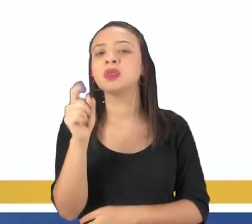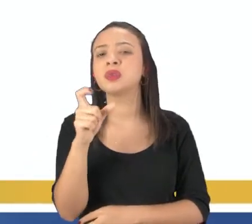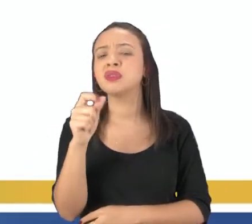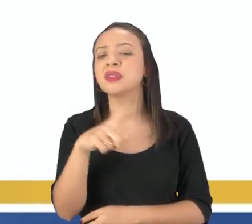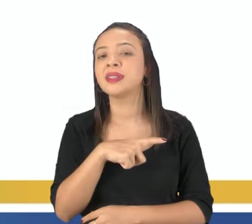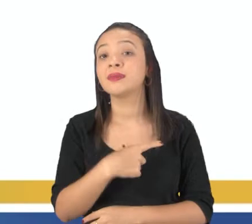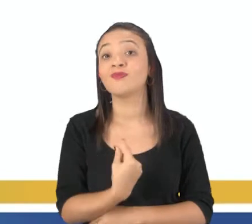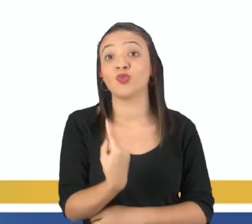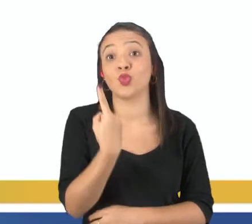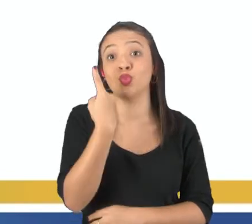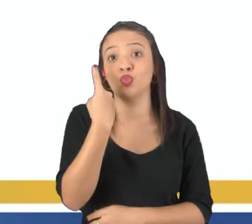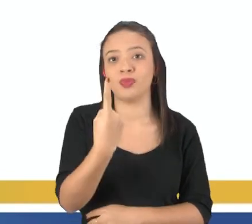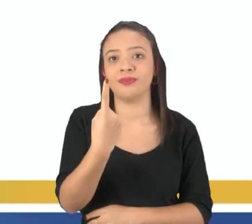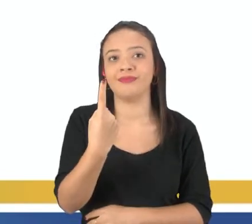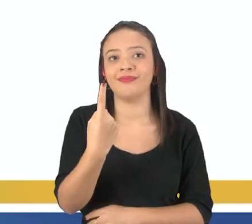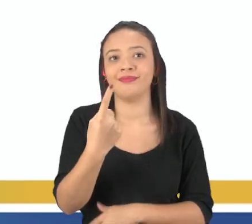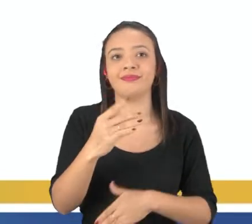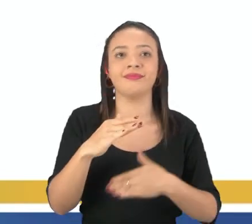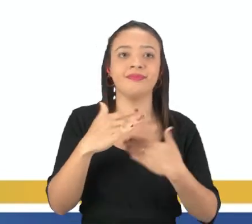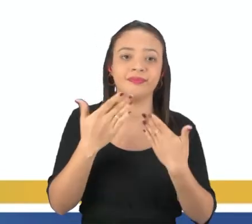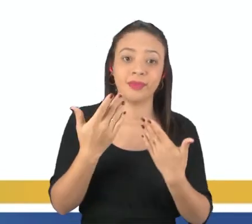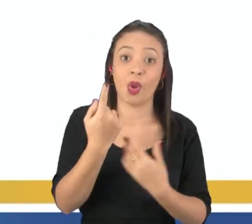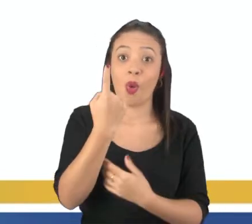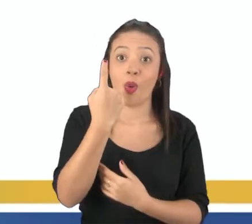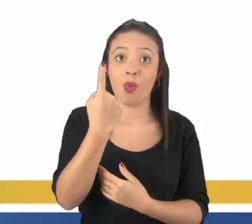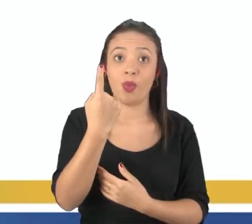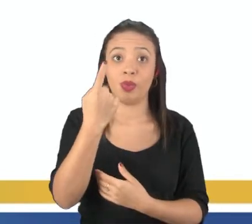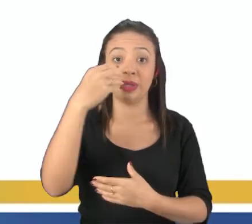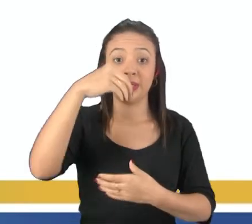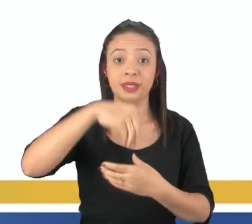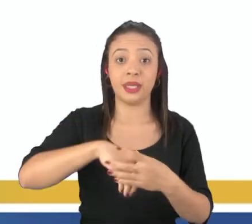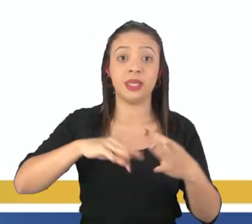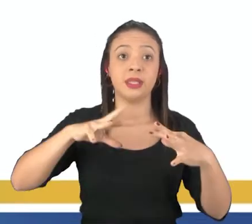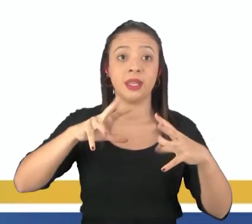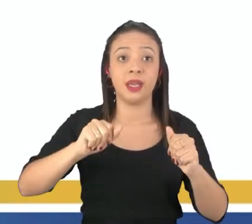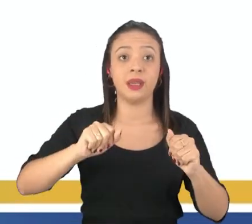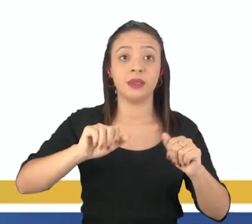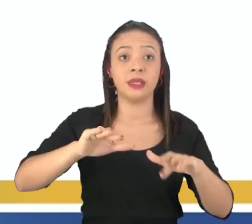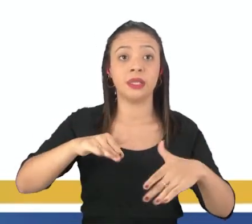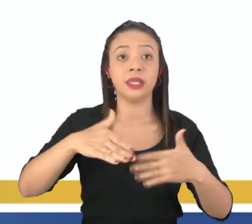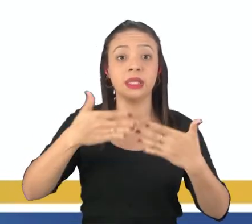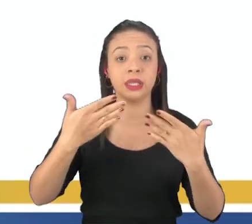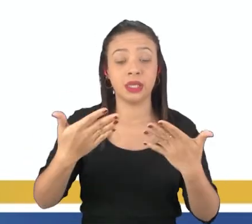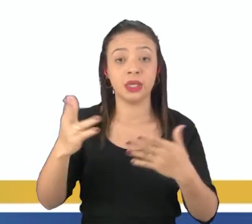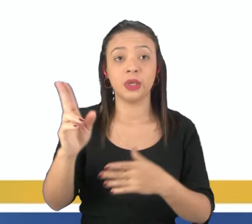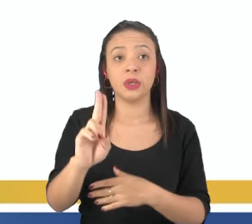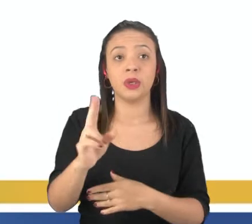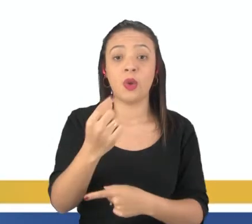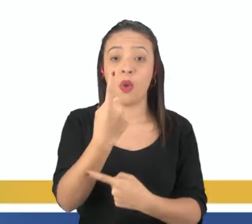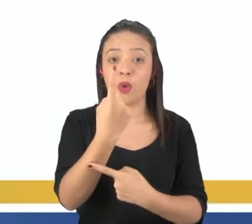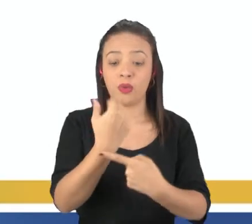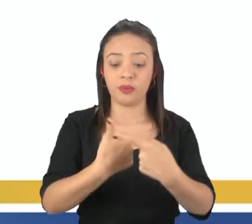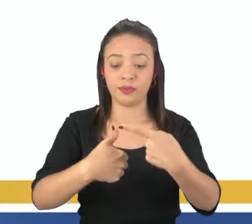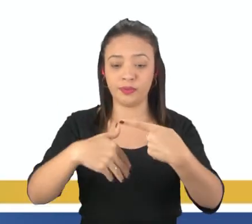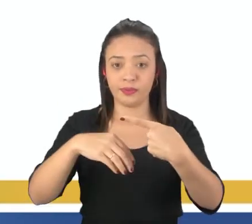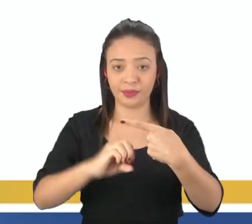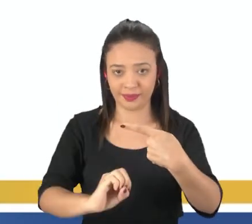beijinho então eu tenho um de 10 então eu vou representar um